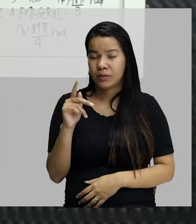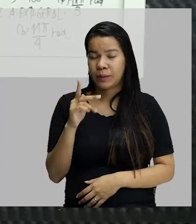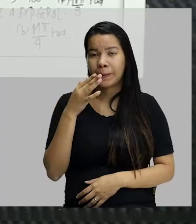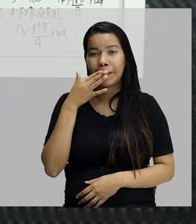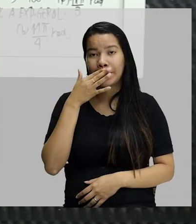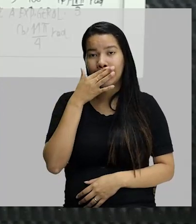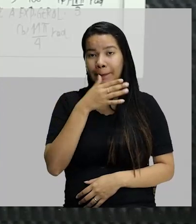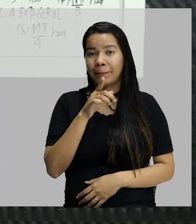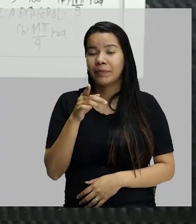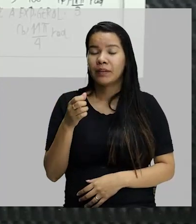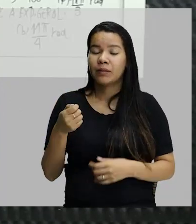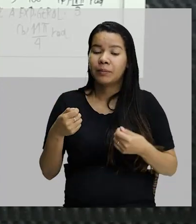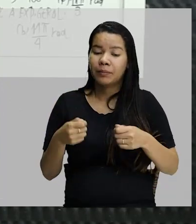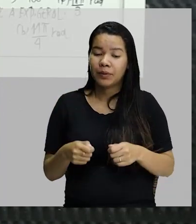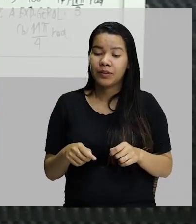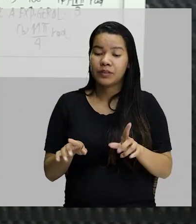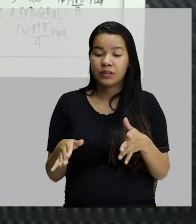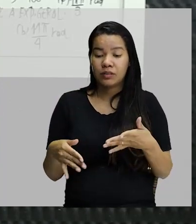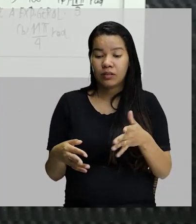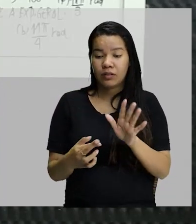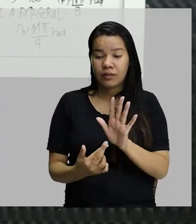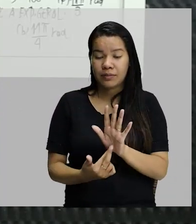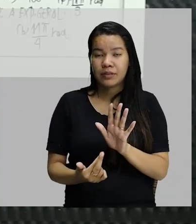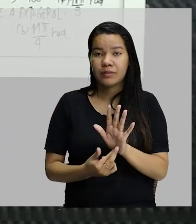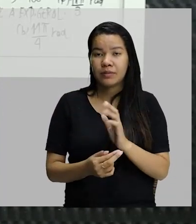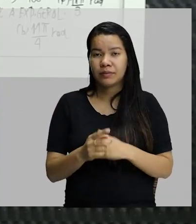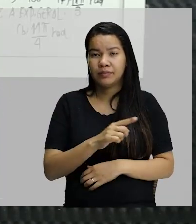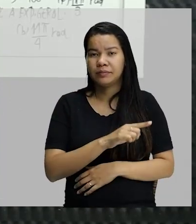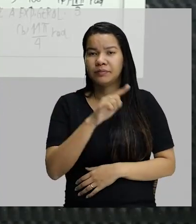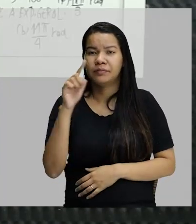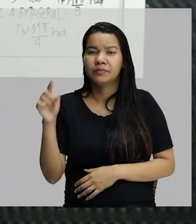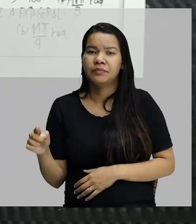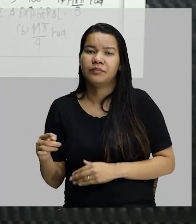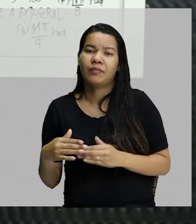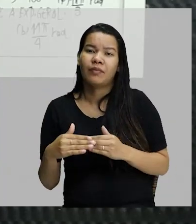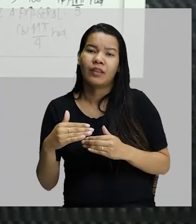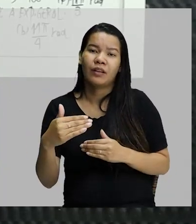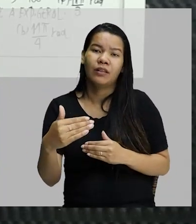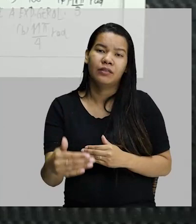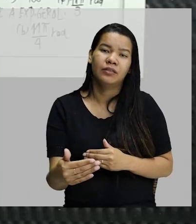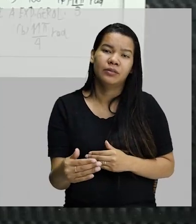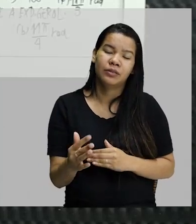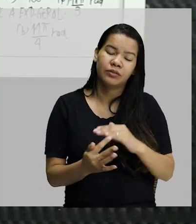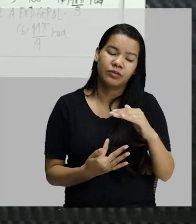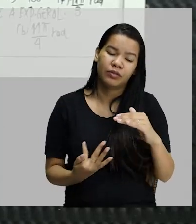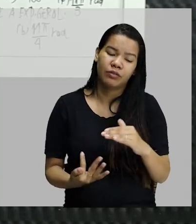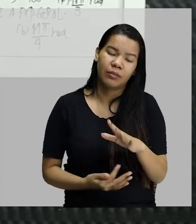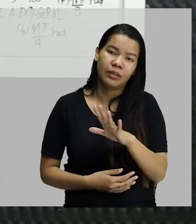Então, você pode representar esses arcos através de uma forma